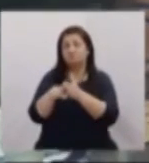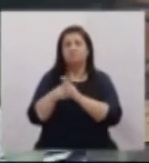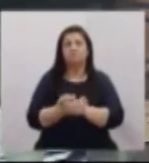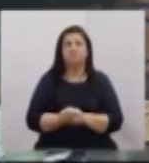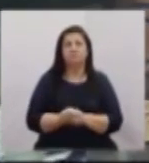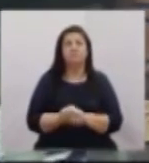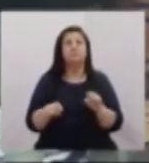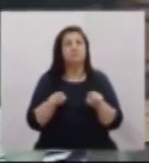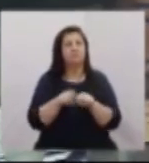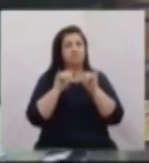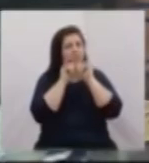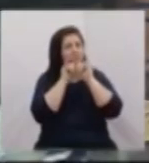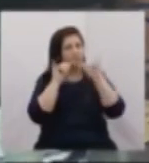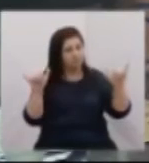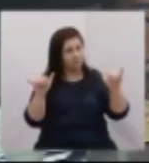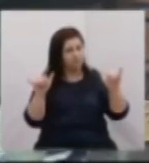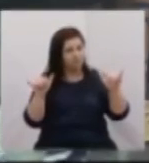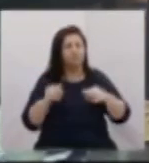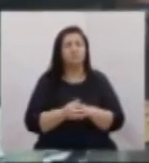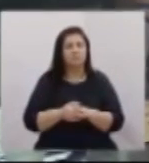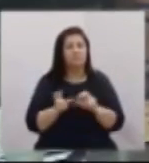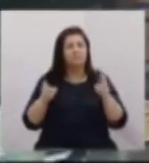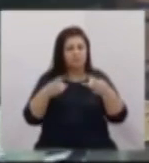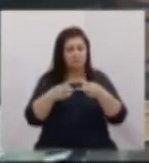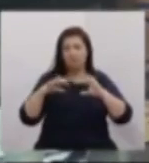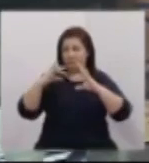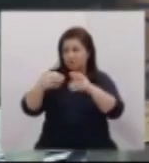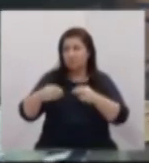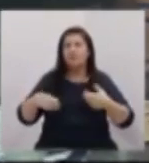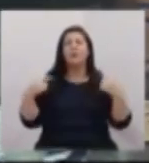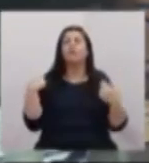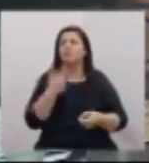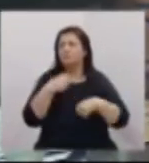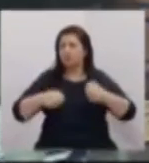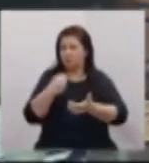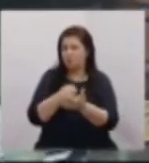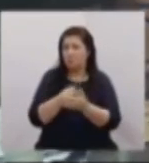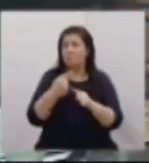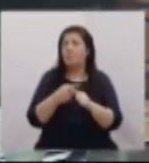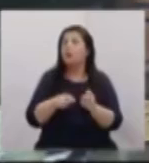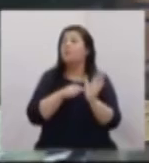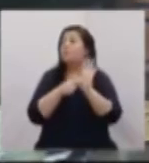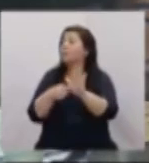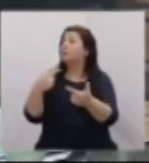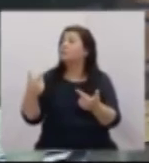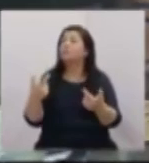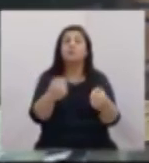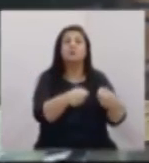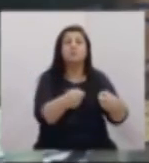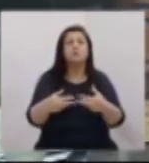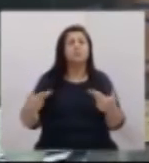e alertar a casa, para que a gente cobre realmente que os investimentos que nós apontamos no orçamento seja